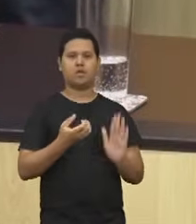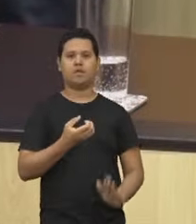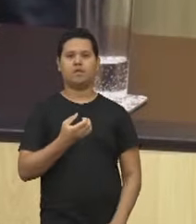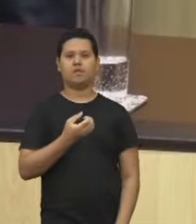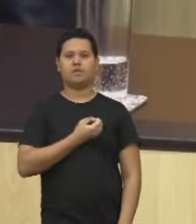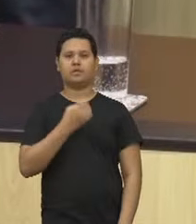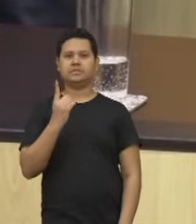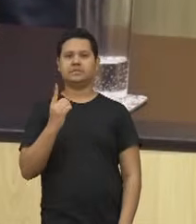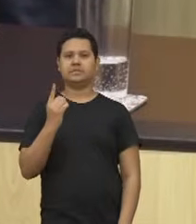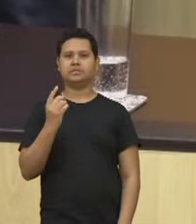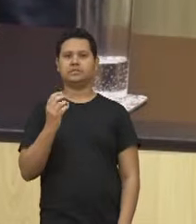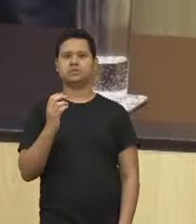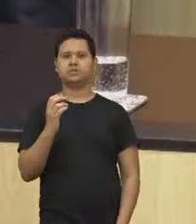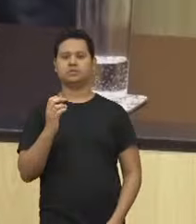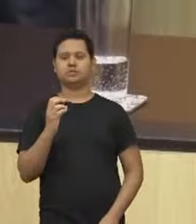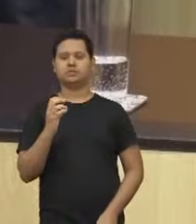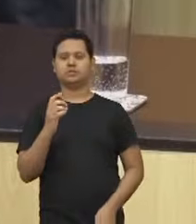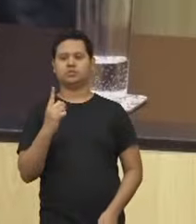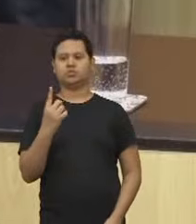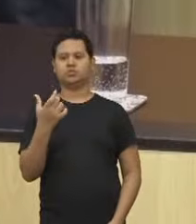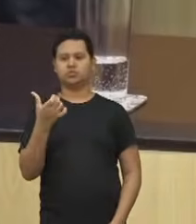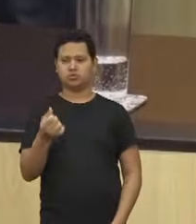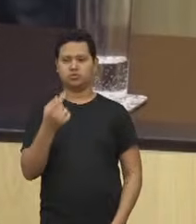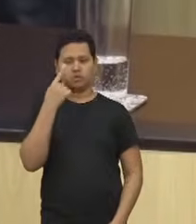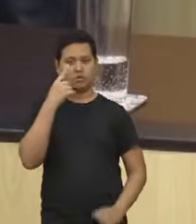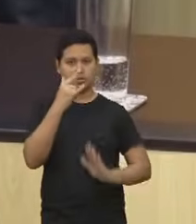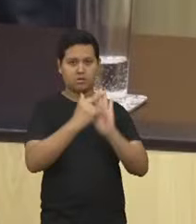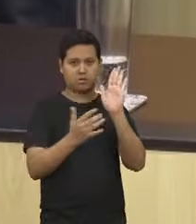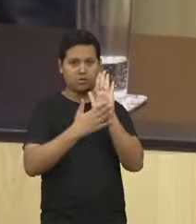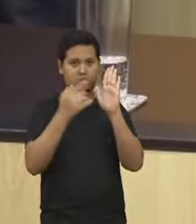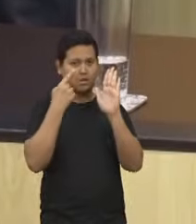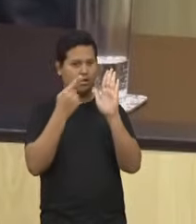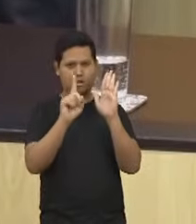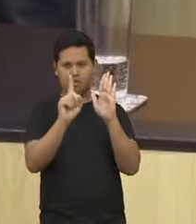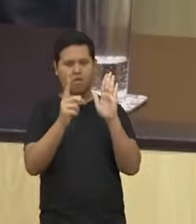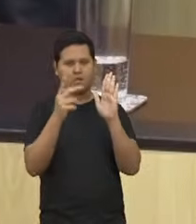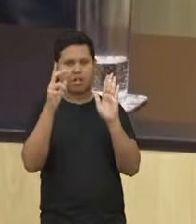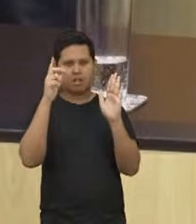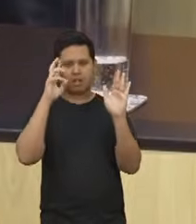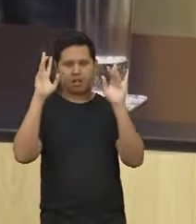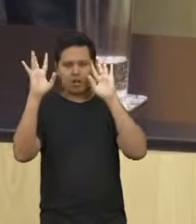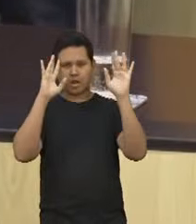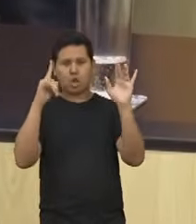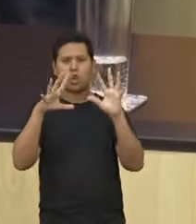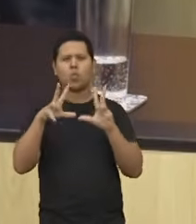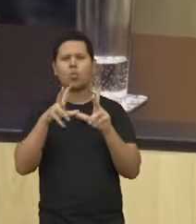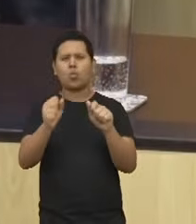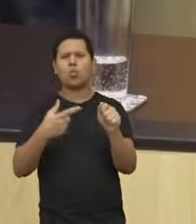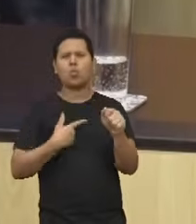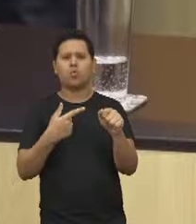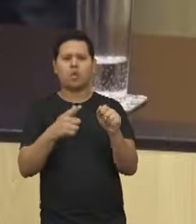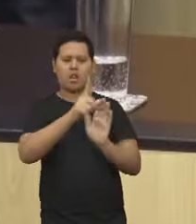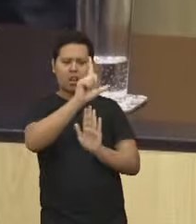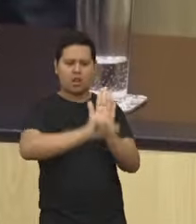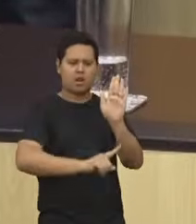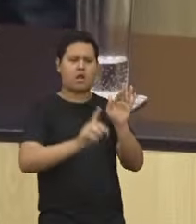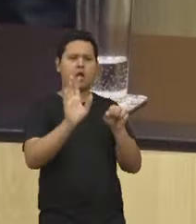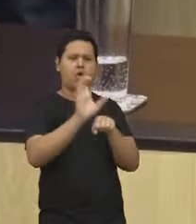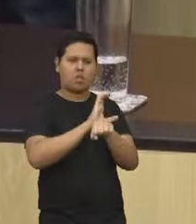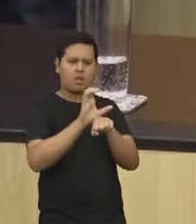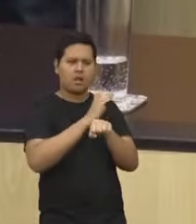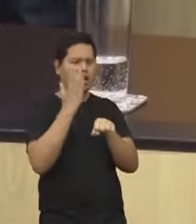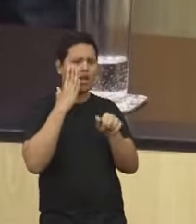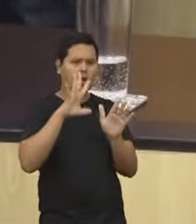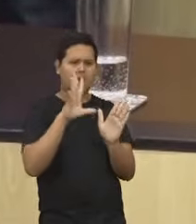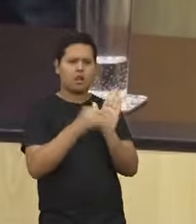116, se quiser eu te mostro depois, está aqui escrito, tá? Então não tem nada na nossa cabeça aqui. Tudo que a gente faz aqui, gente, é com base legal, com legislação,